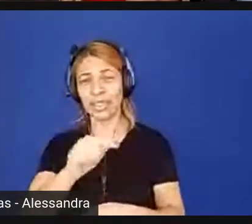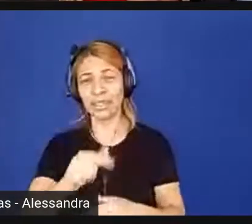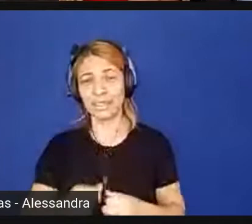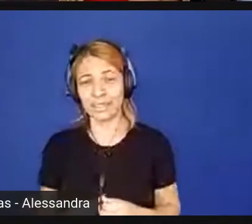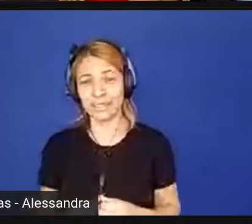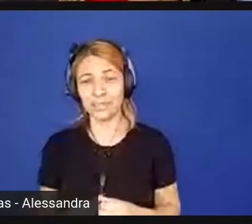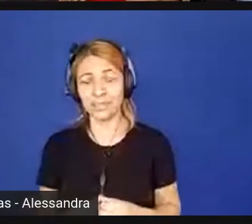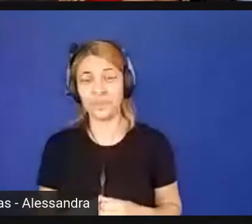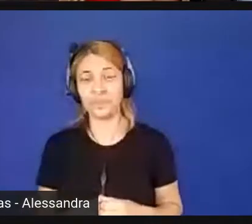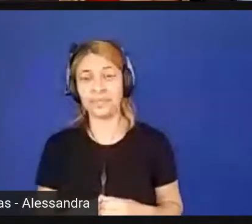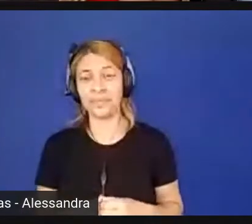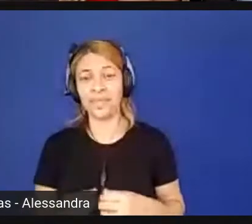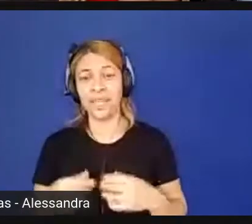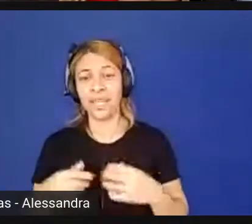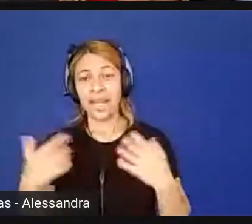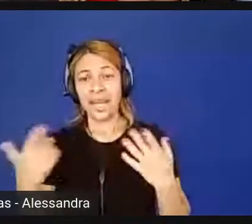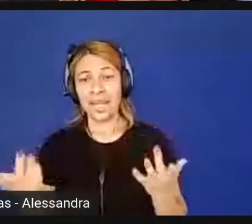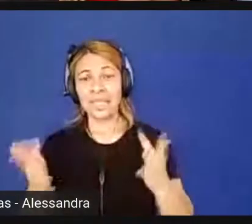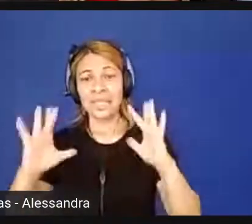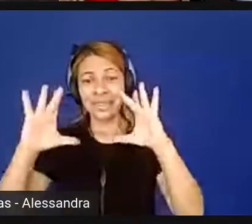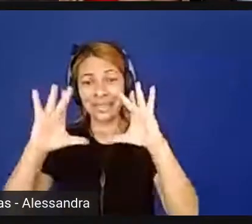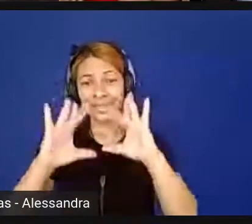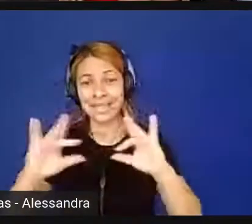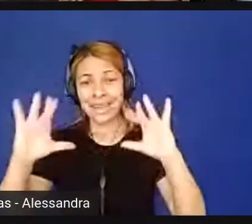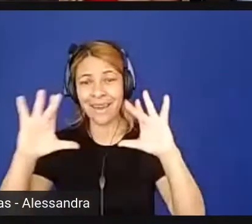Essa, vou dizer, ciência do compliance,